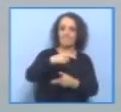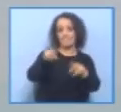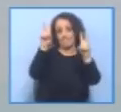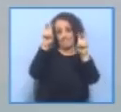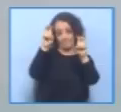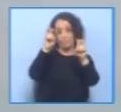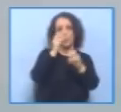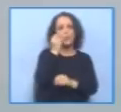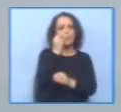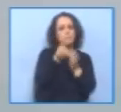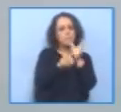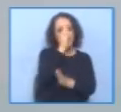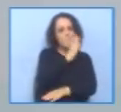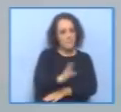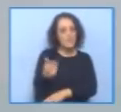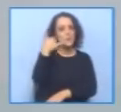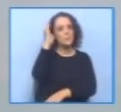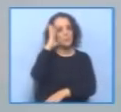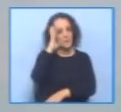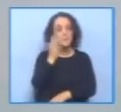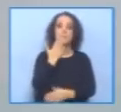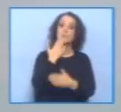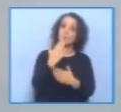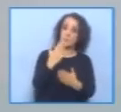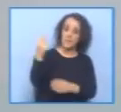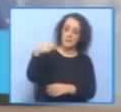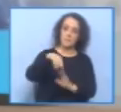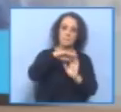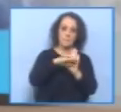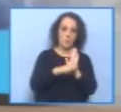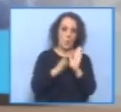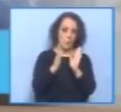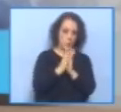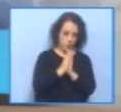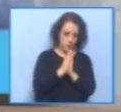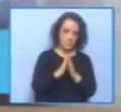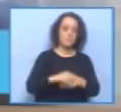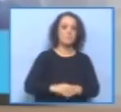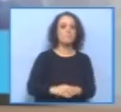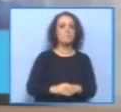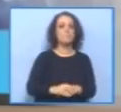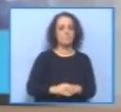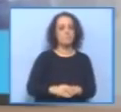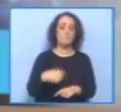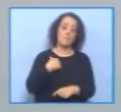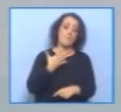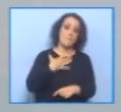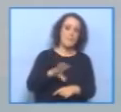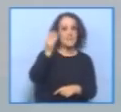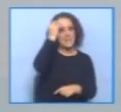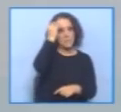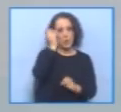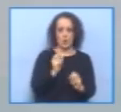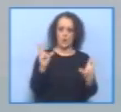sua implementação. Muito boa tarde. Boa tarde, Obrigado por Paulo. estar neste programa, onde queremos de facto ver as novidades